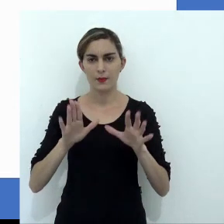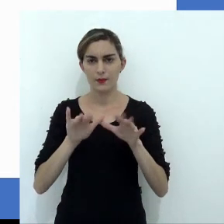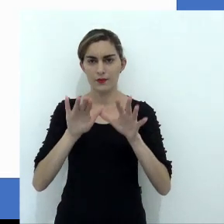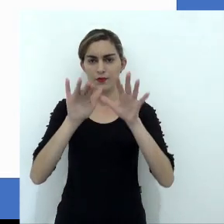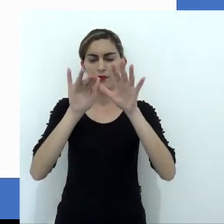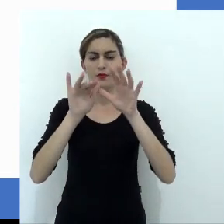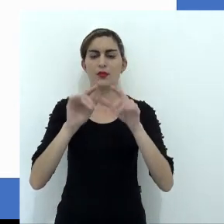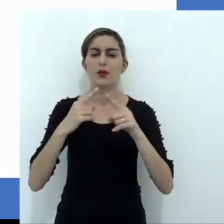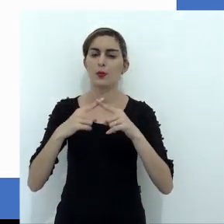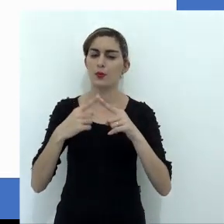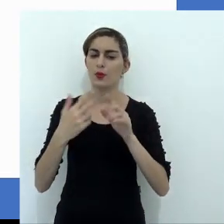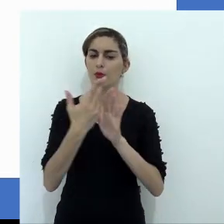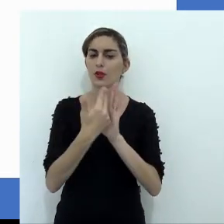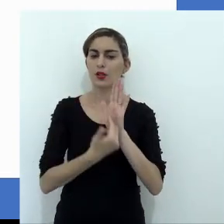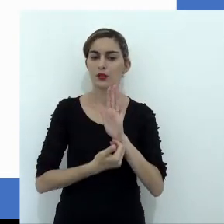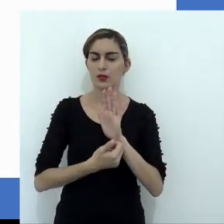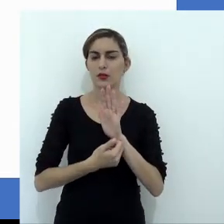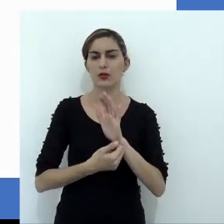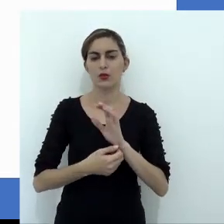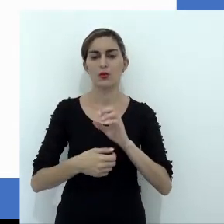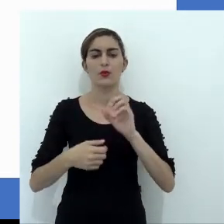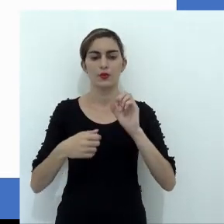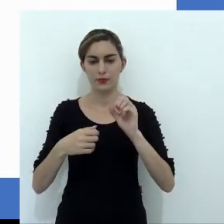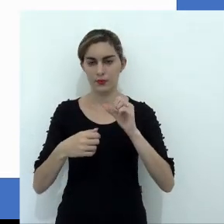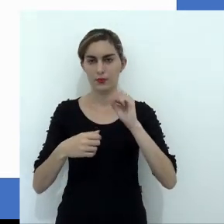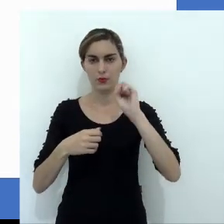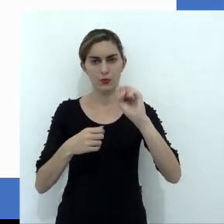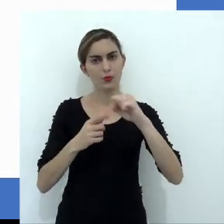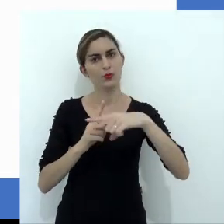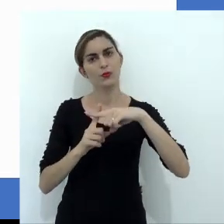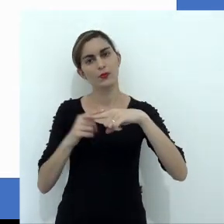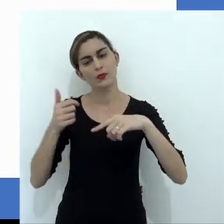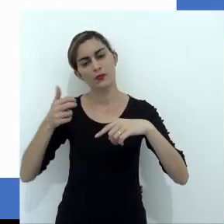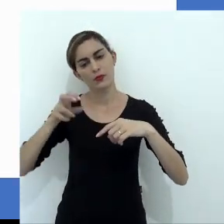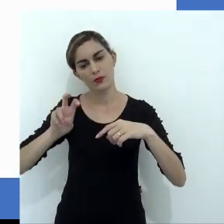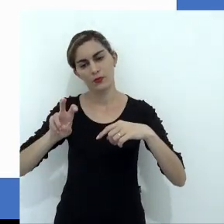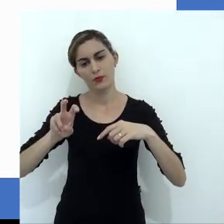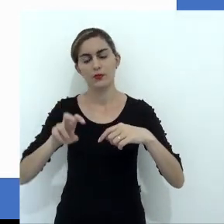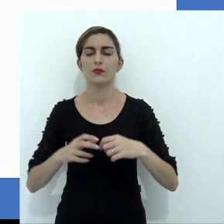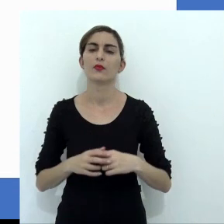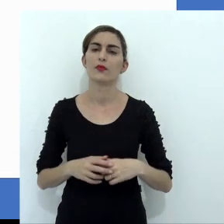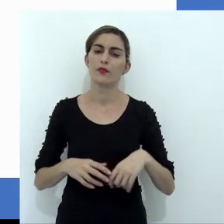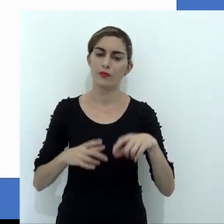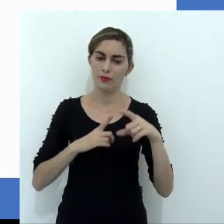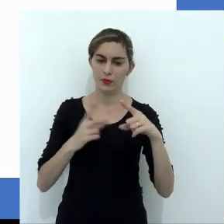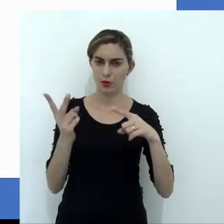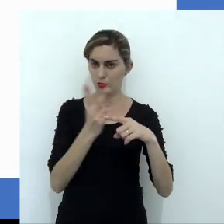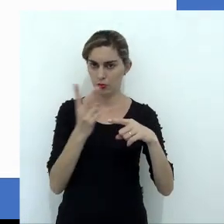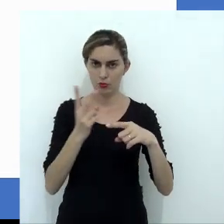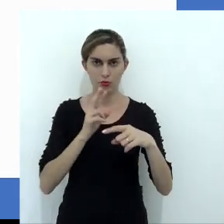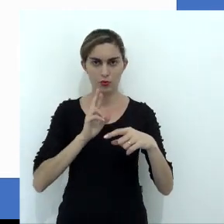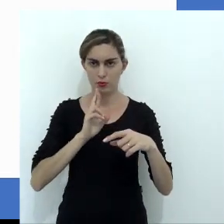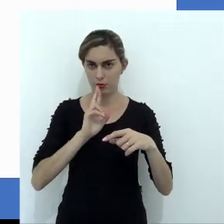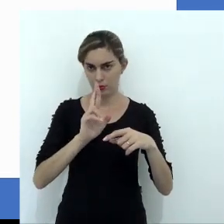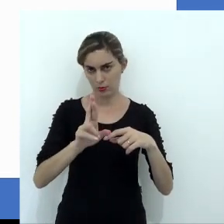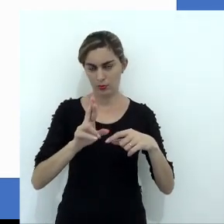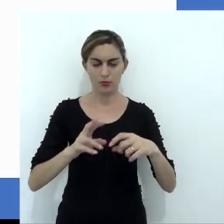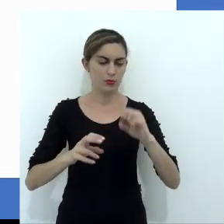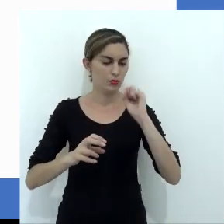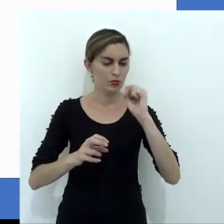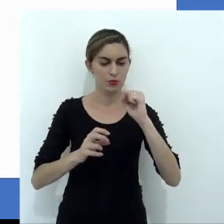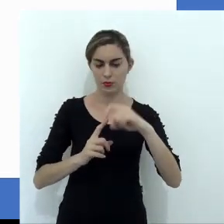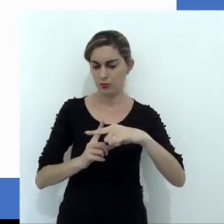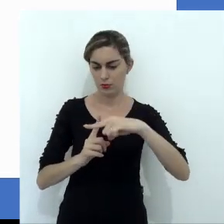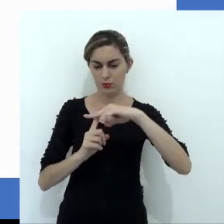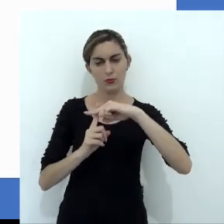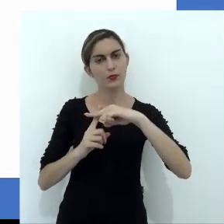galera, porque a gente desenha as asinhas dela aqui, tá? E aí, o que é que acontece aqui? Ó? Quando a gente tem esses dois resultados dos dois